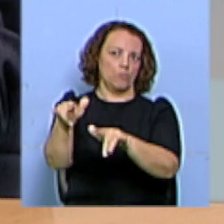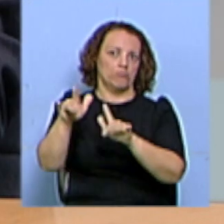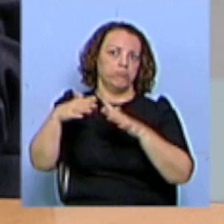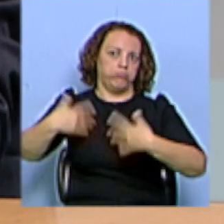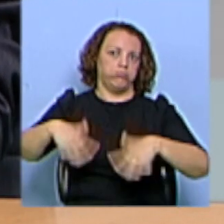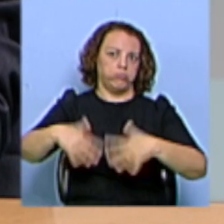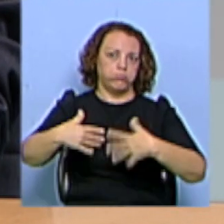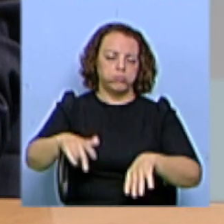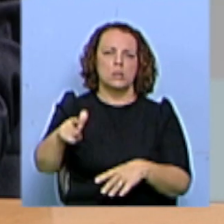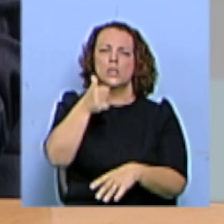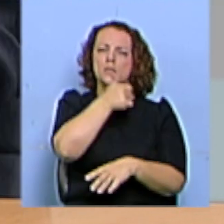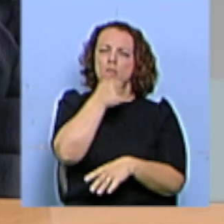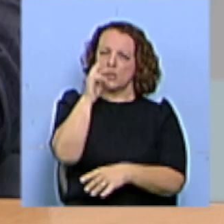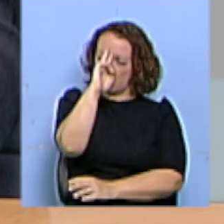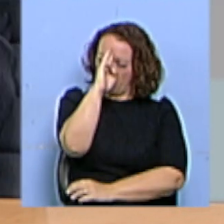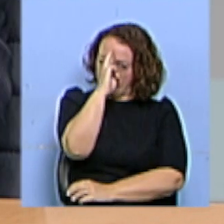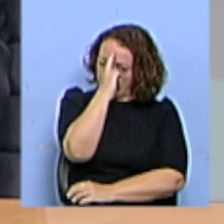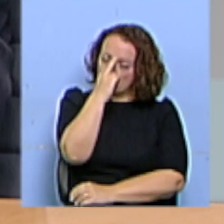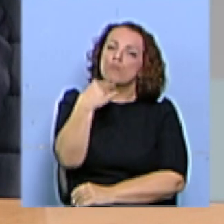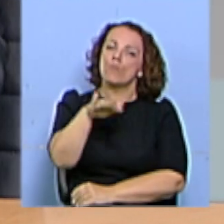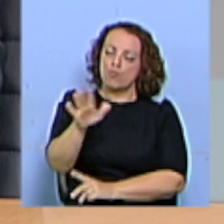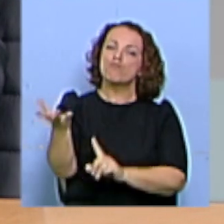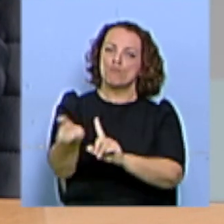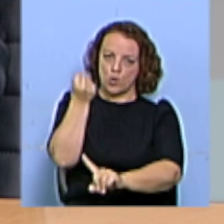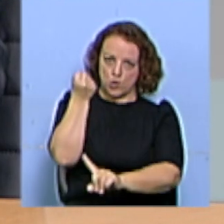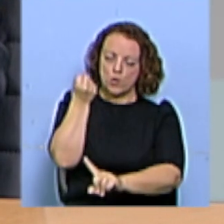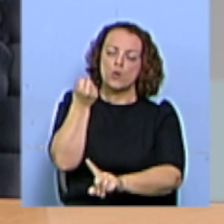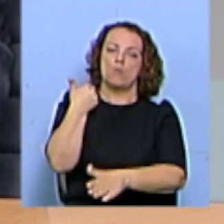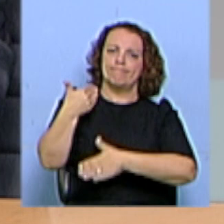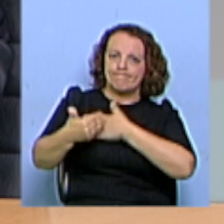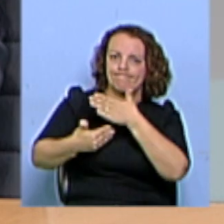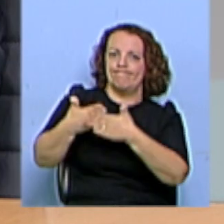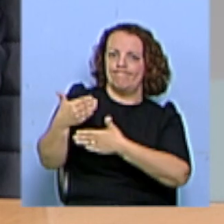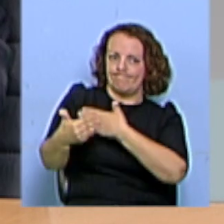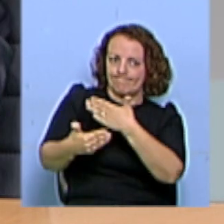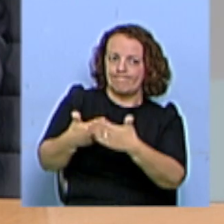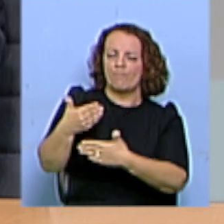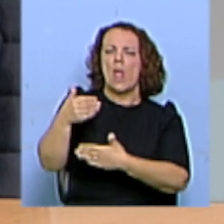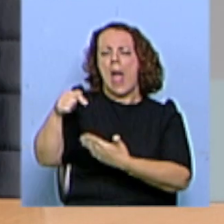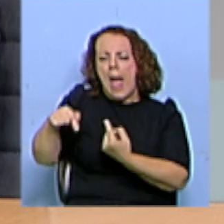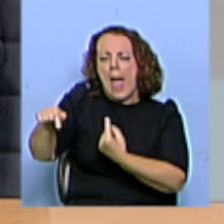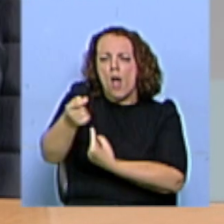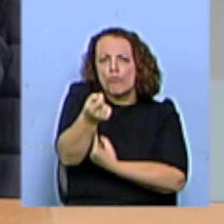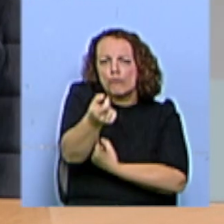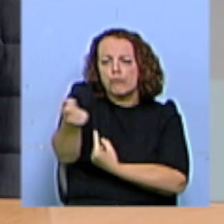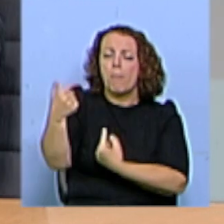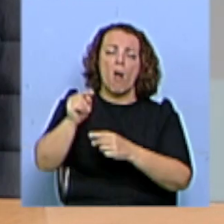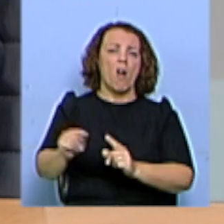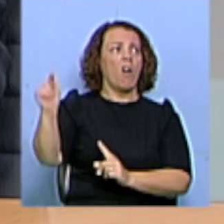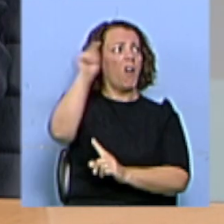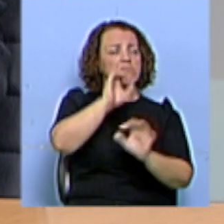com muito sacrifício, mas conseguiram superar e, embora haja focos, mas isso há em toda a